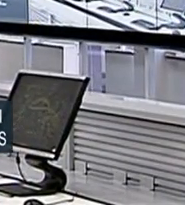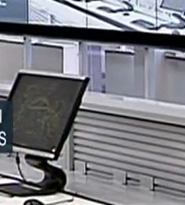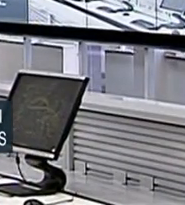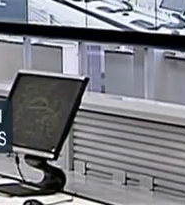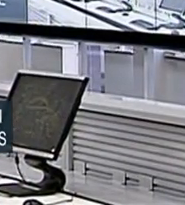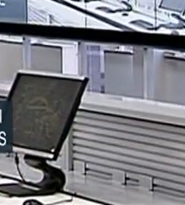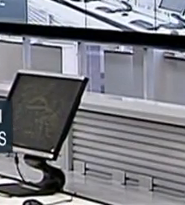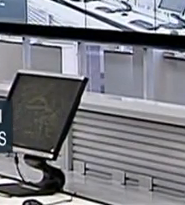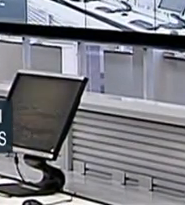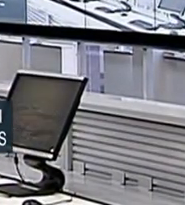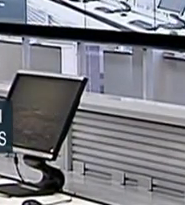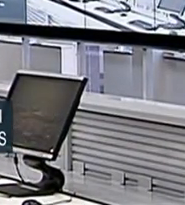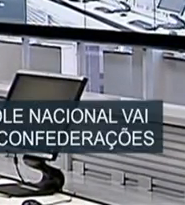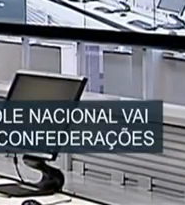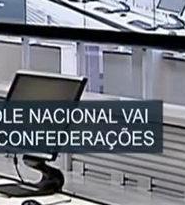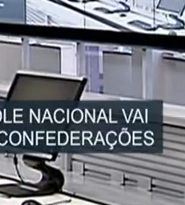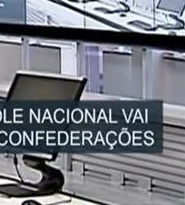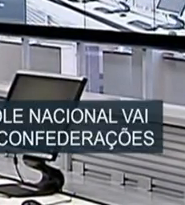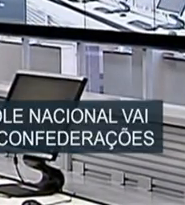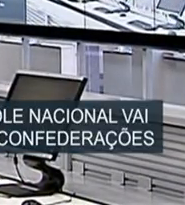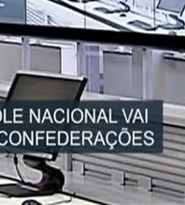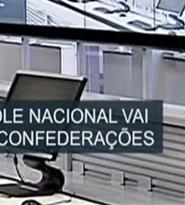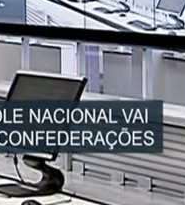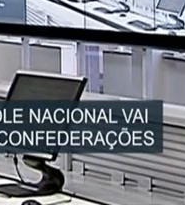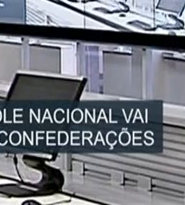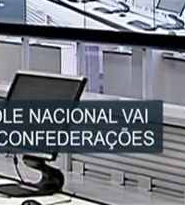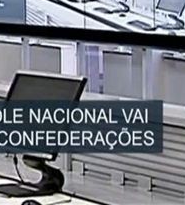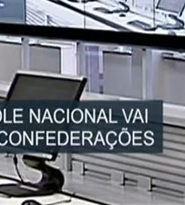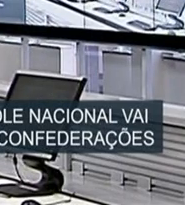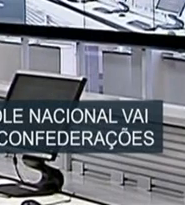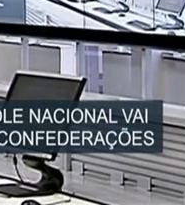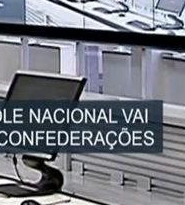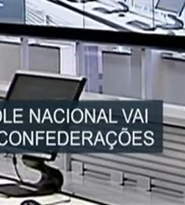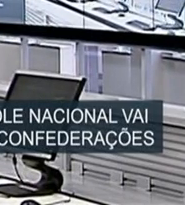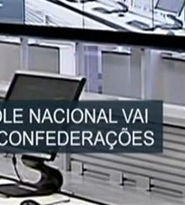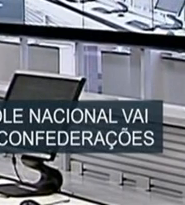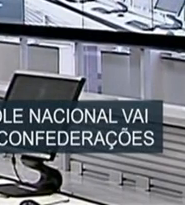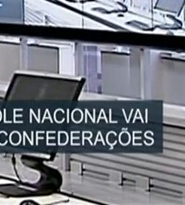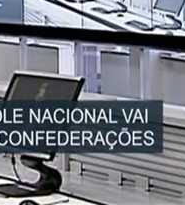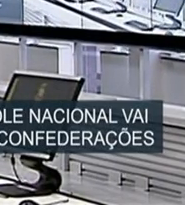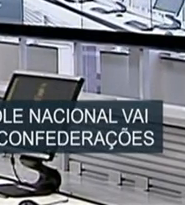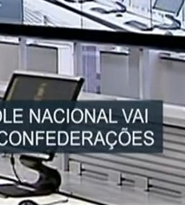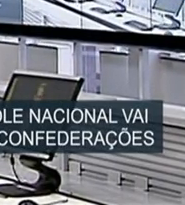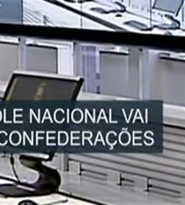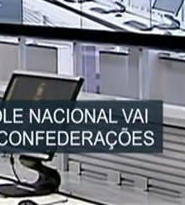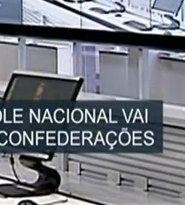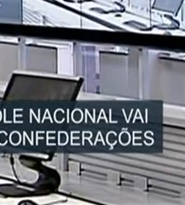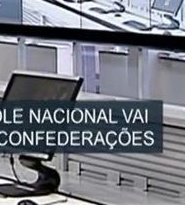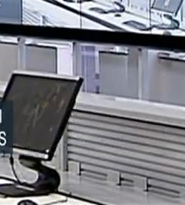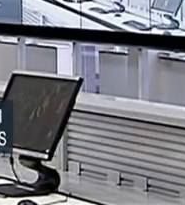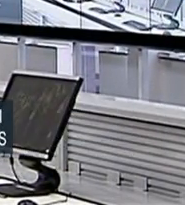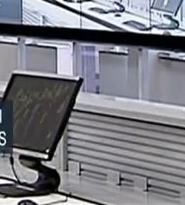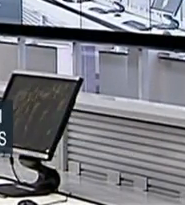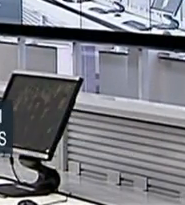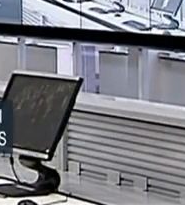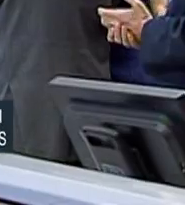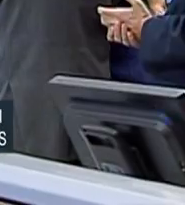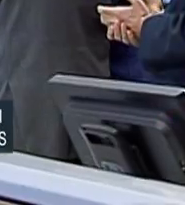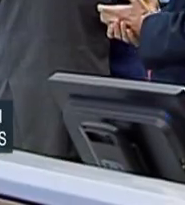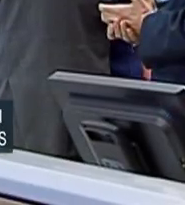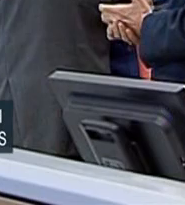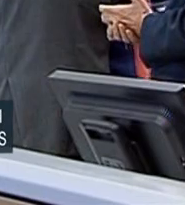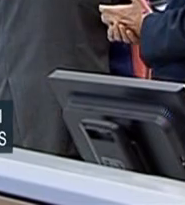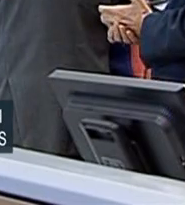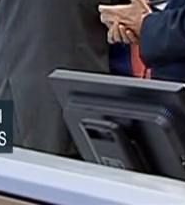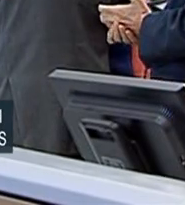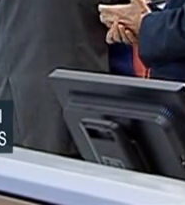maneira integrada, que é absolutamente novo esse também. Esse vai ser um grande legado. Eles vão ficar nesse... A Polícia Civil e a Polícia Militar